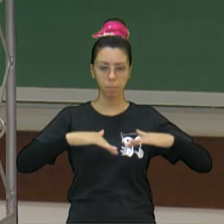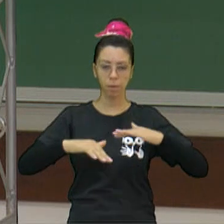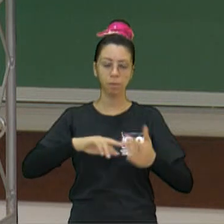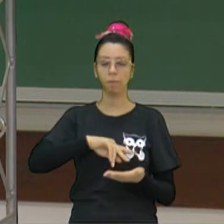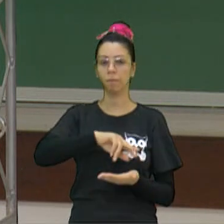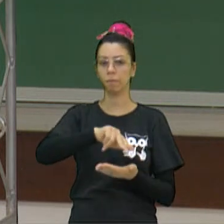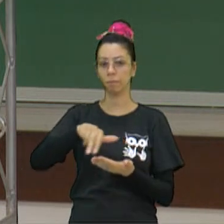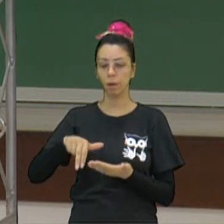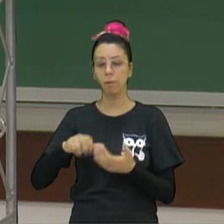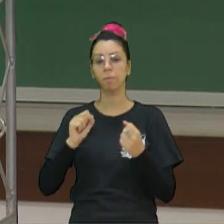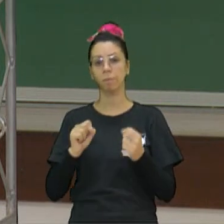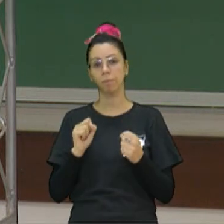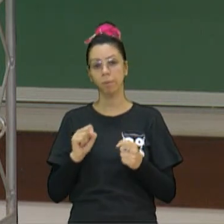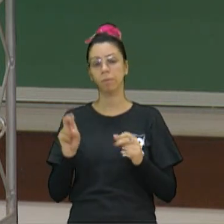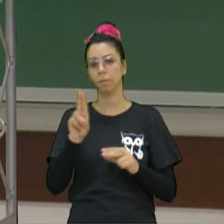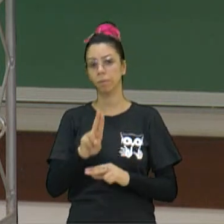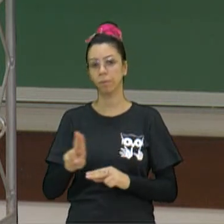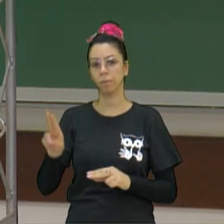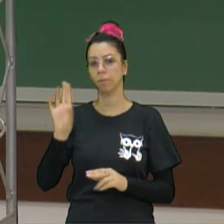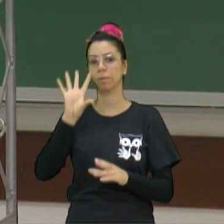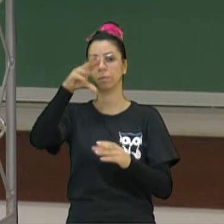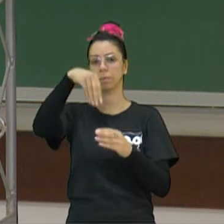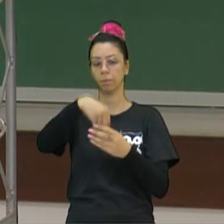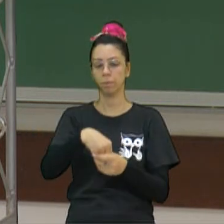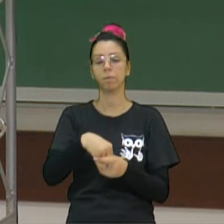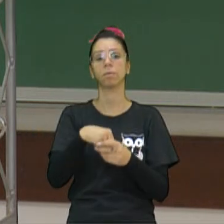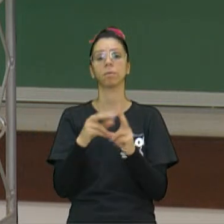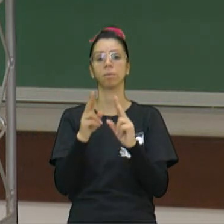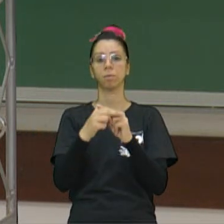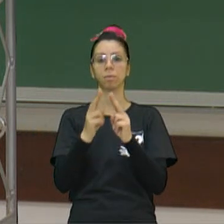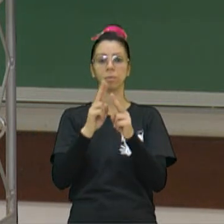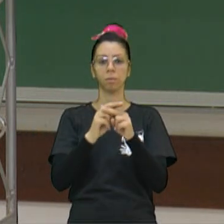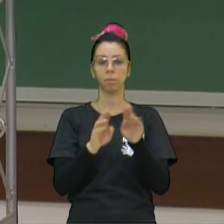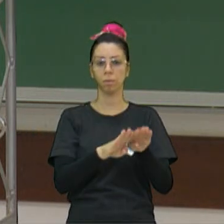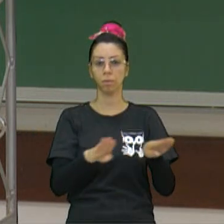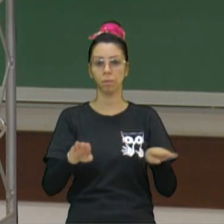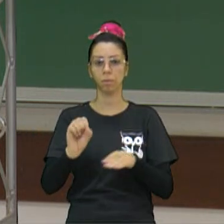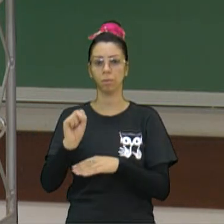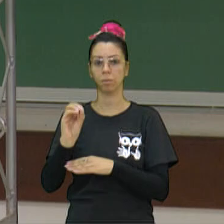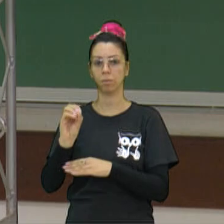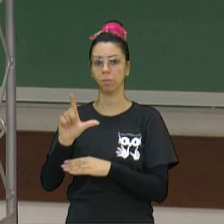sendo utilizados dentro do método Pilates solo.